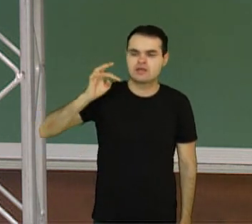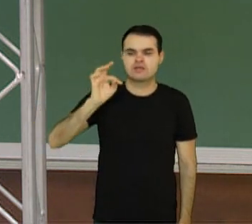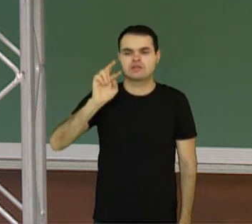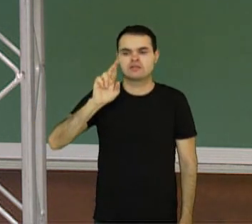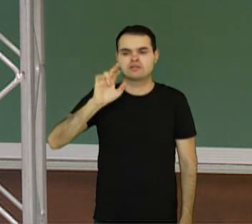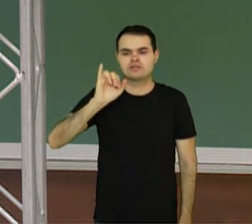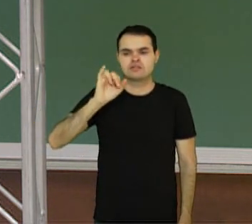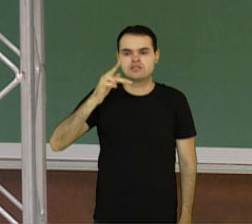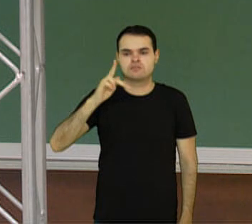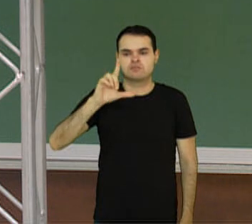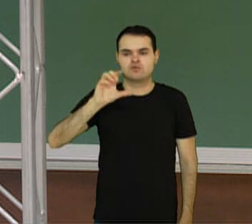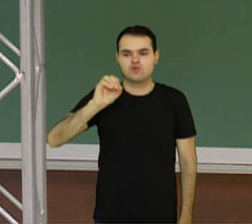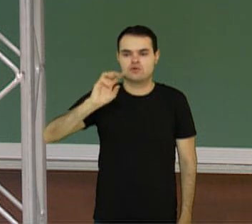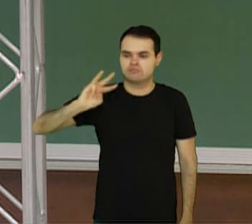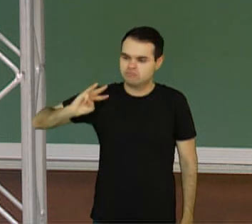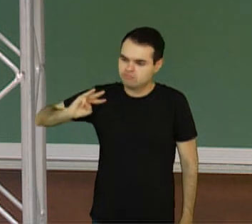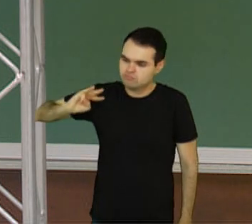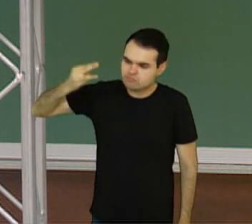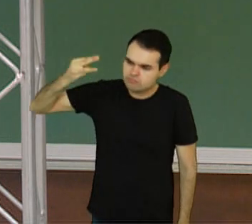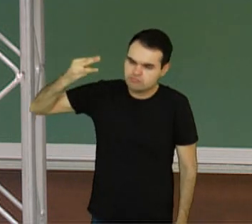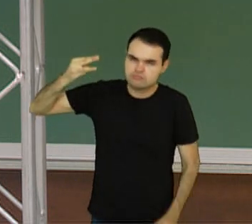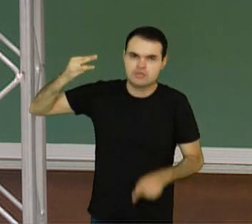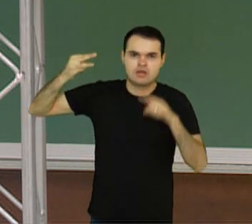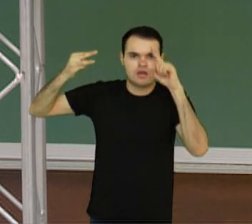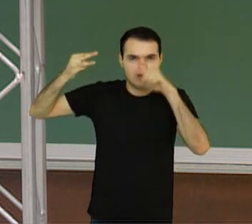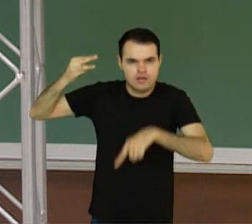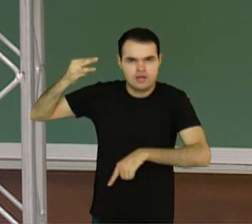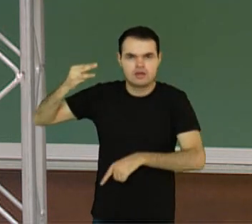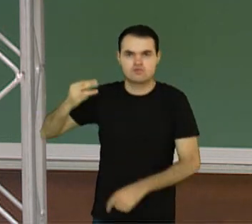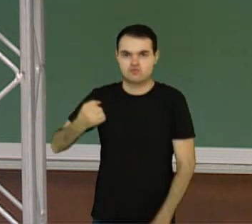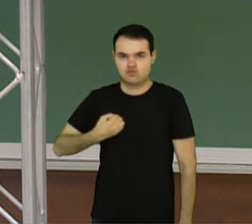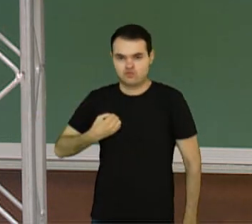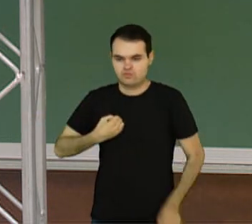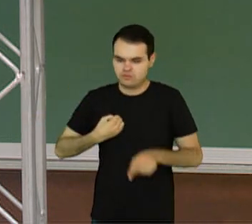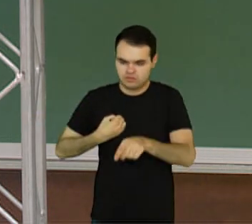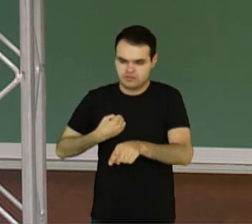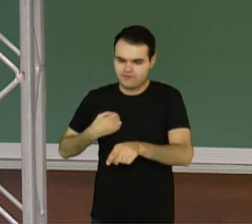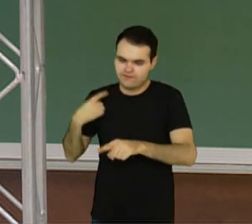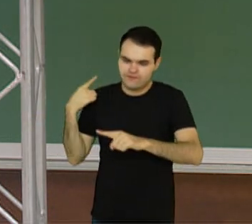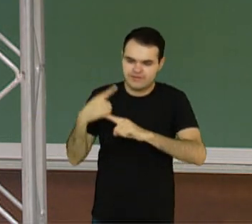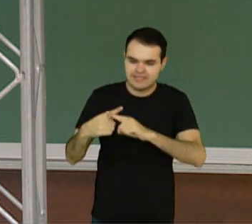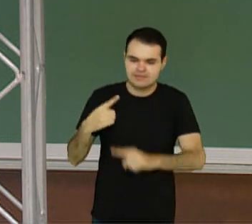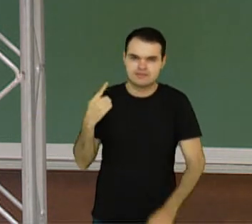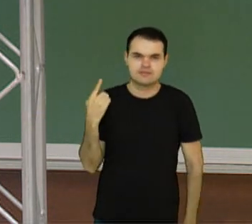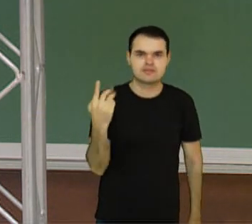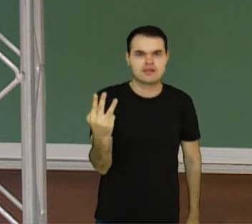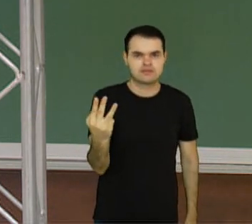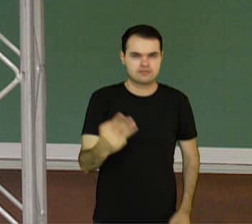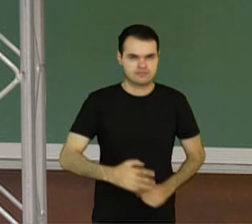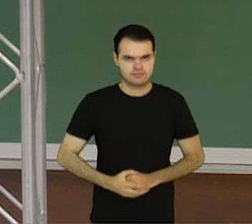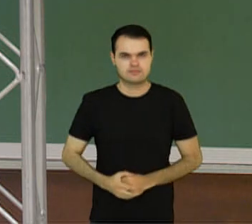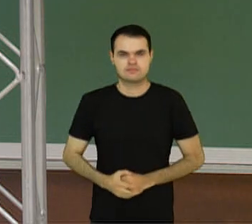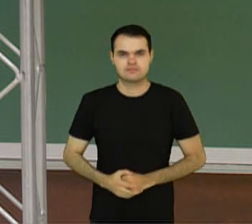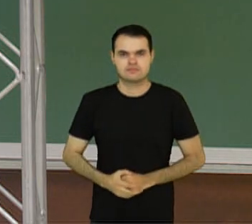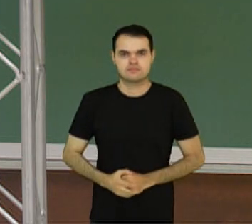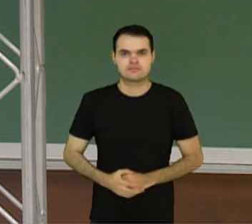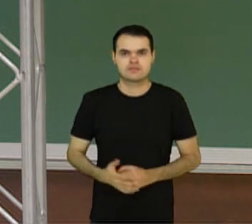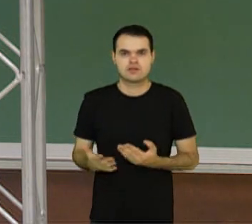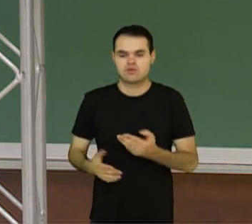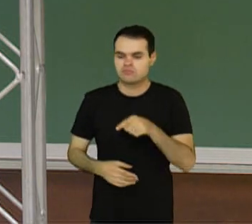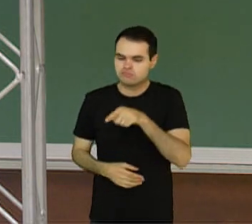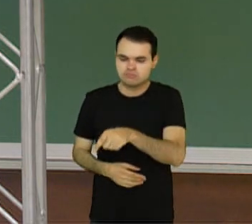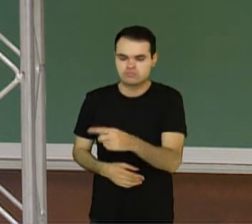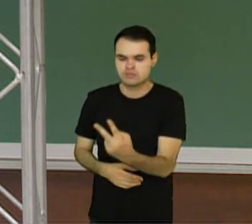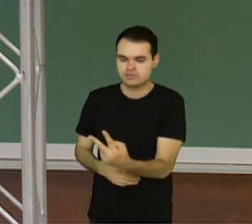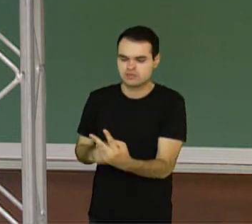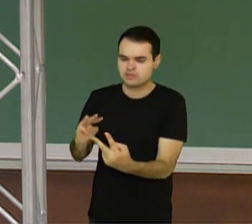estamos multiplicando um determinado número por 3. Então, se eu vou agora triplicar o